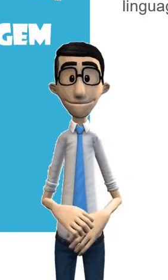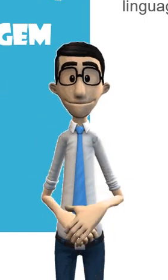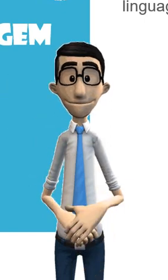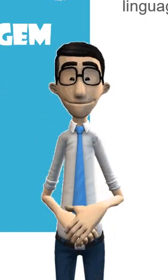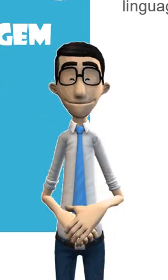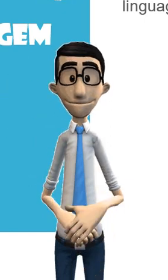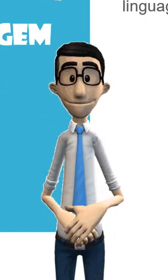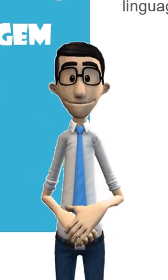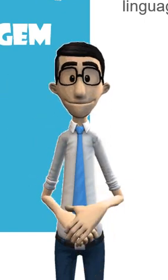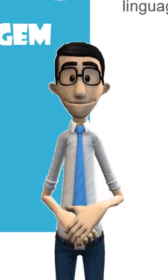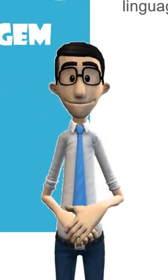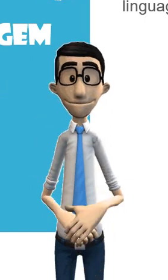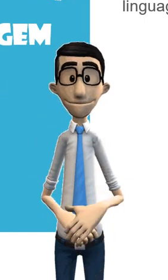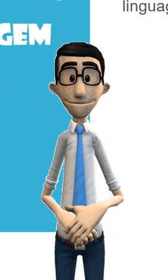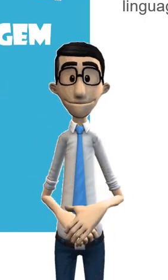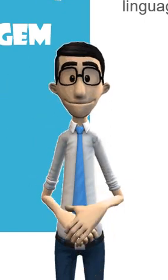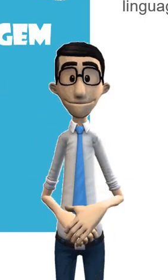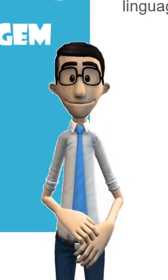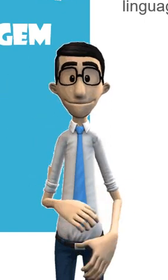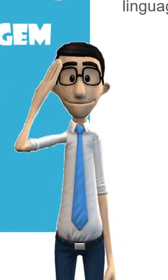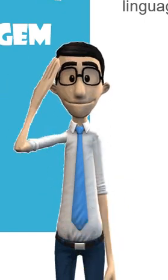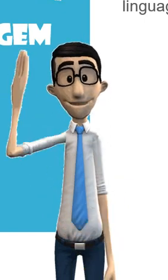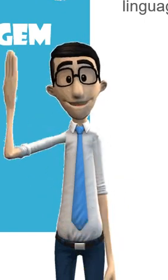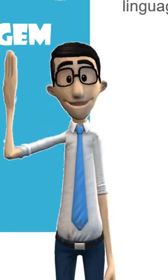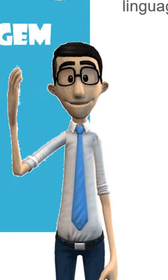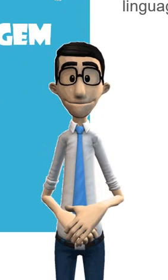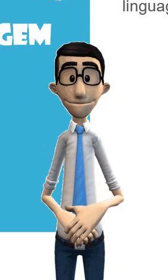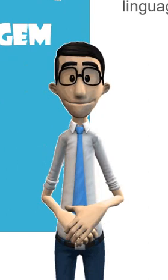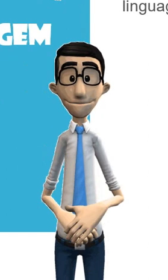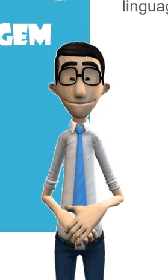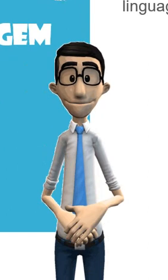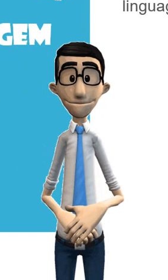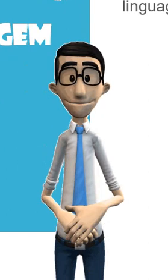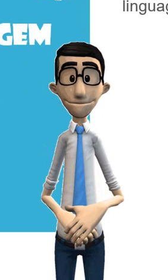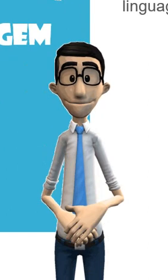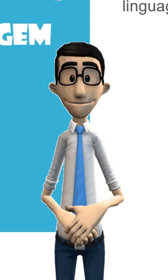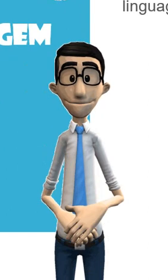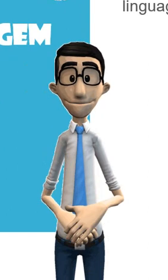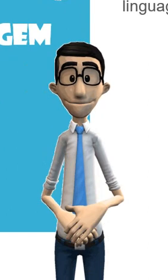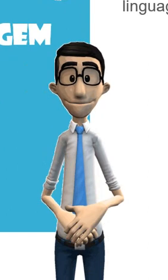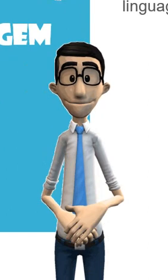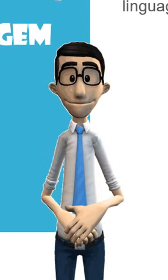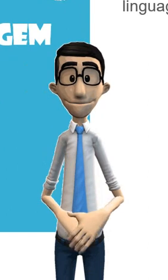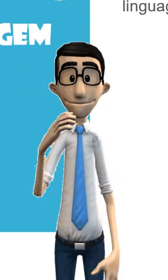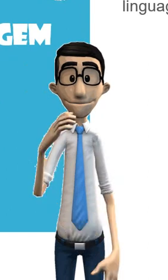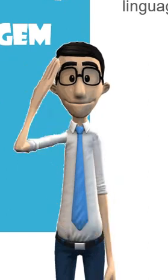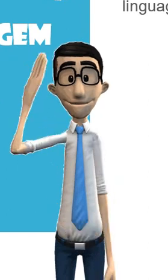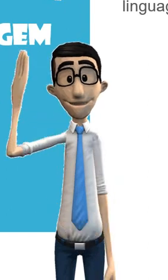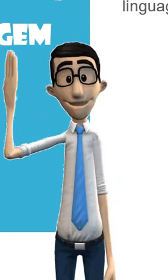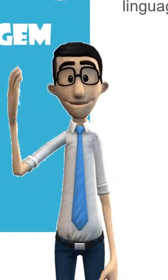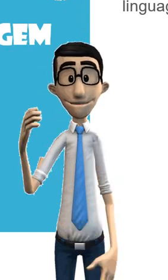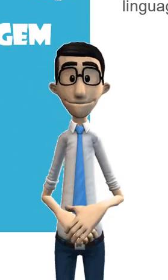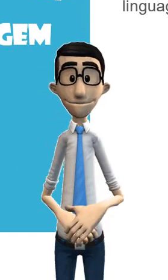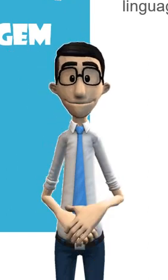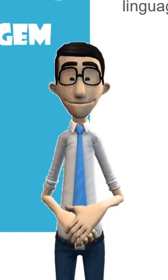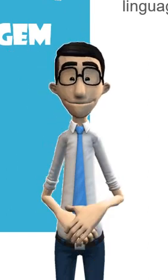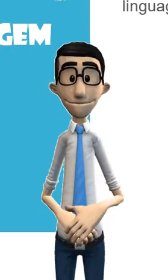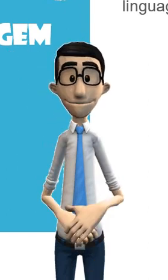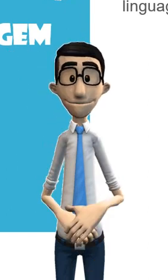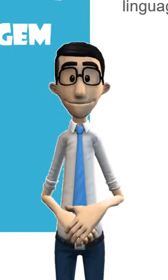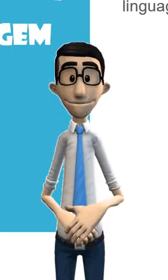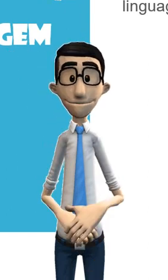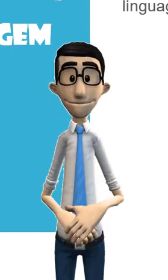Imagem e ação, você desenha, né? Para a pessoa tentar descobrir. Isso aí, o imagem e ação, ele utiliza de linguagem não